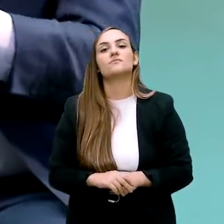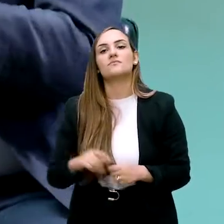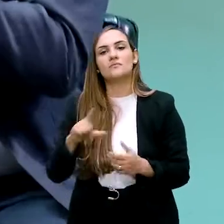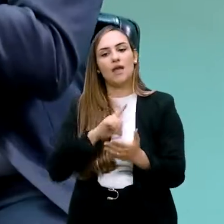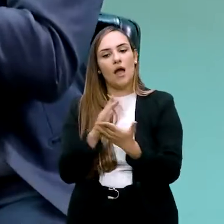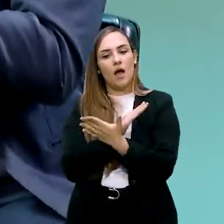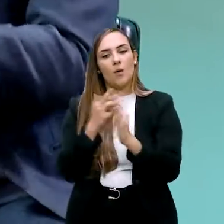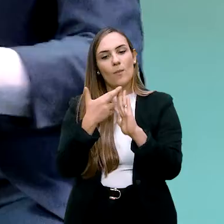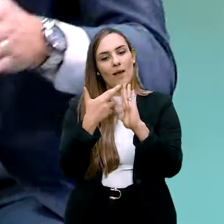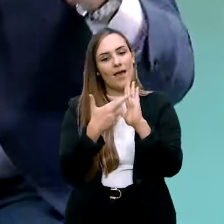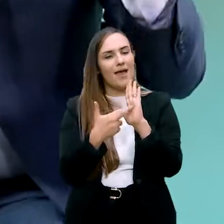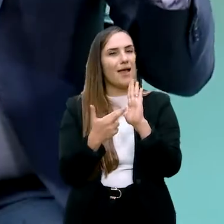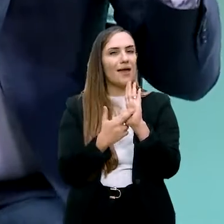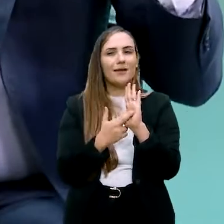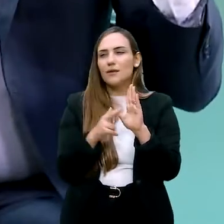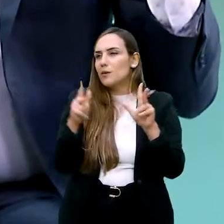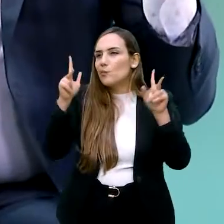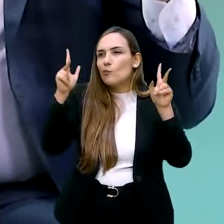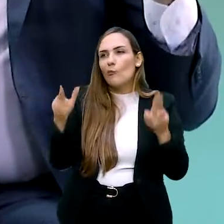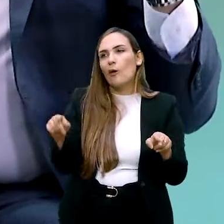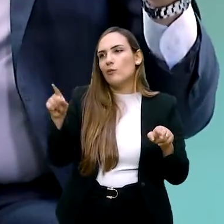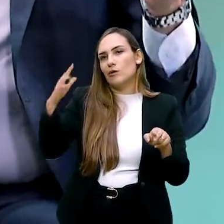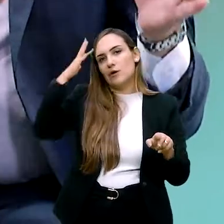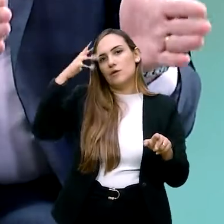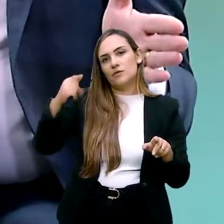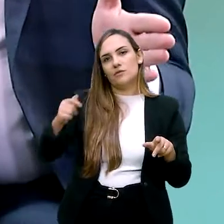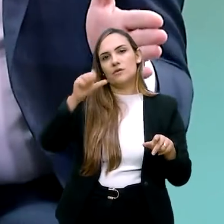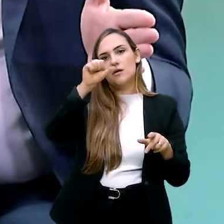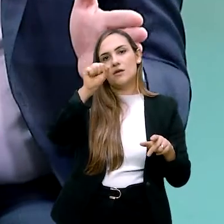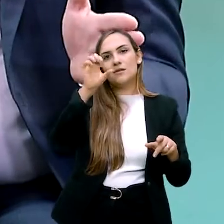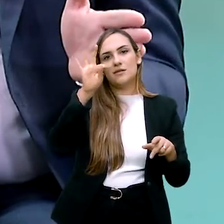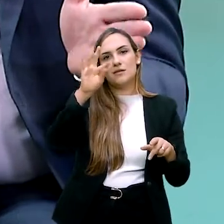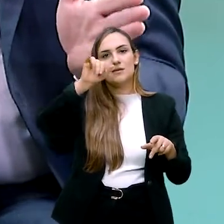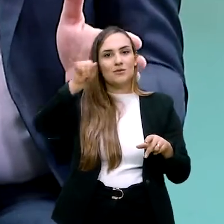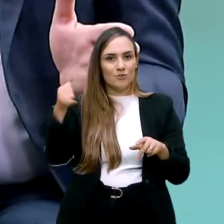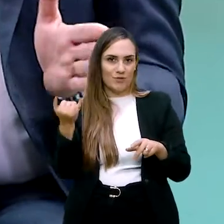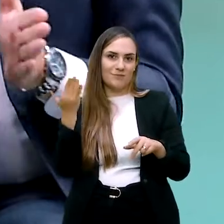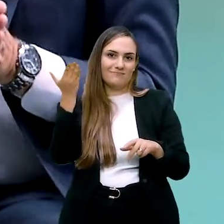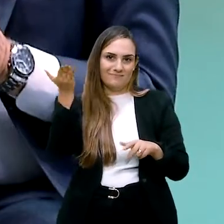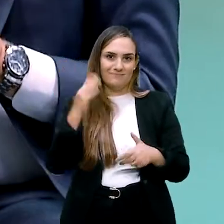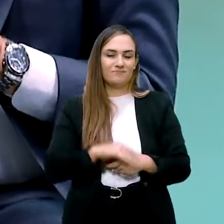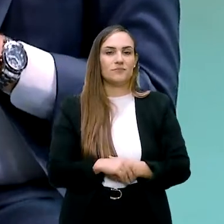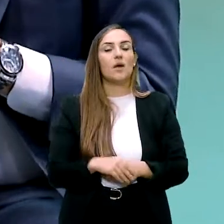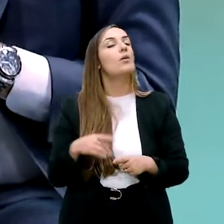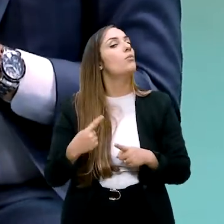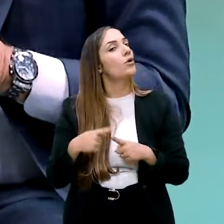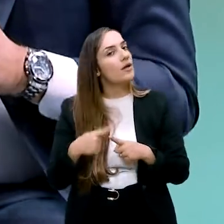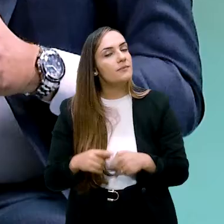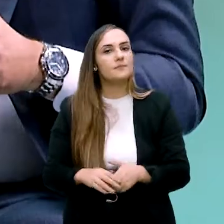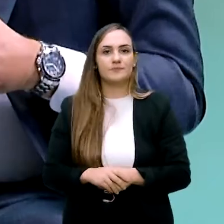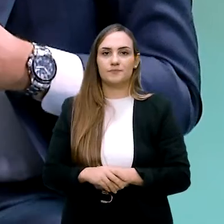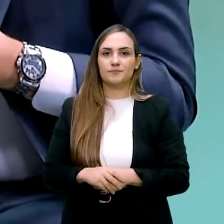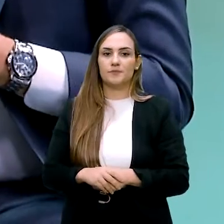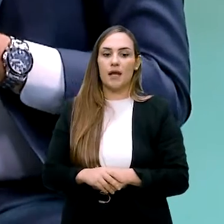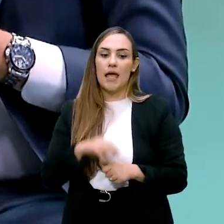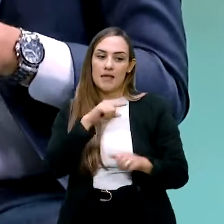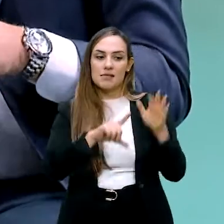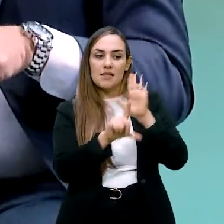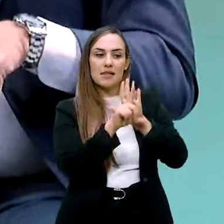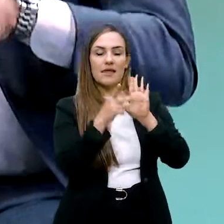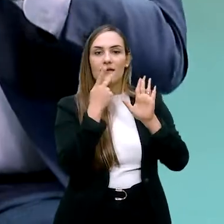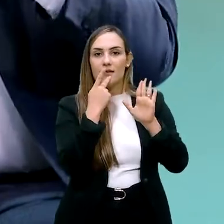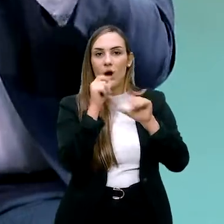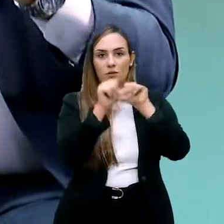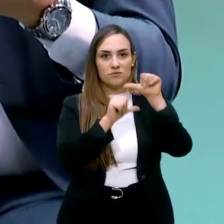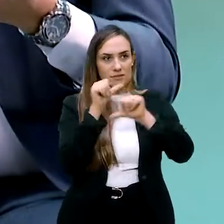muito próximos daqueles fixados pelo acórdão do Superior Tribunal de Justiça. Por quê? Ela diz o seguinte,